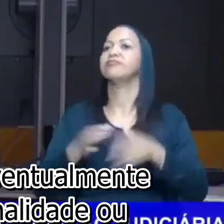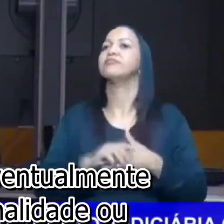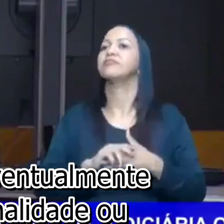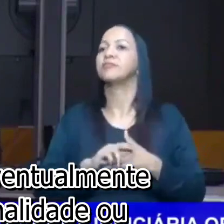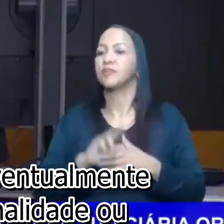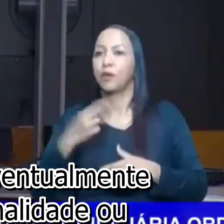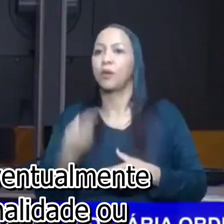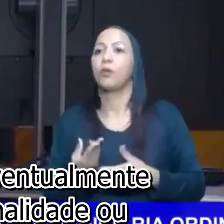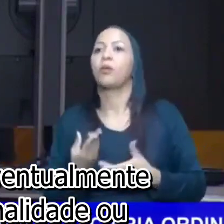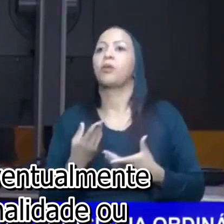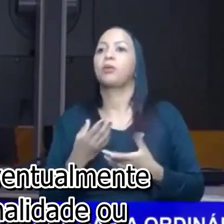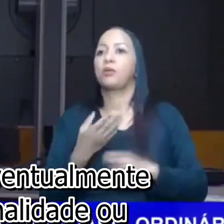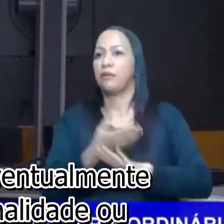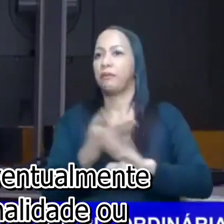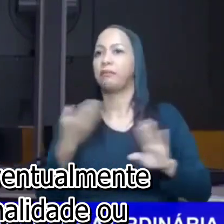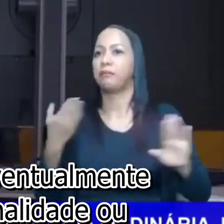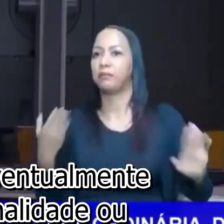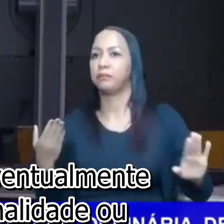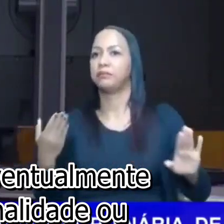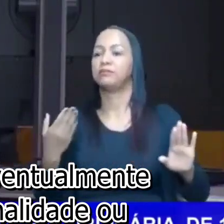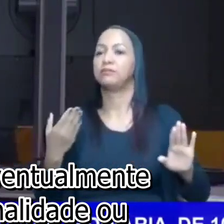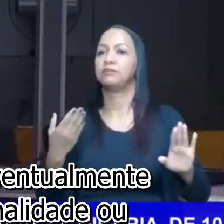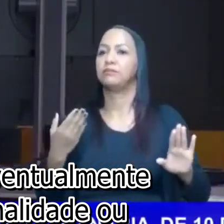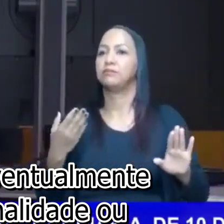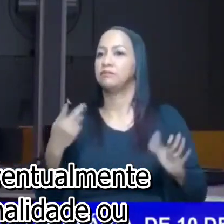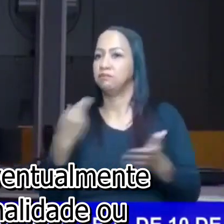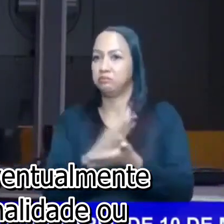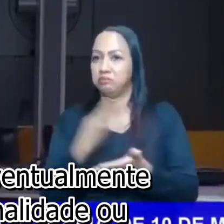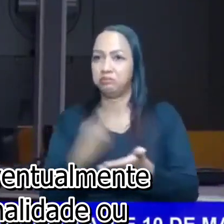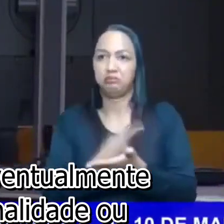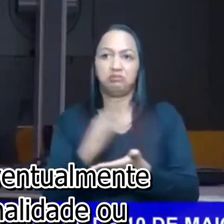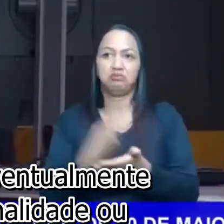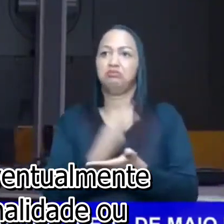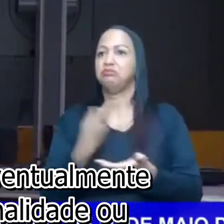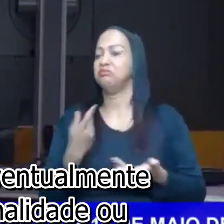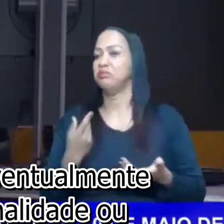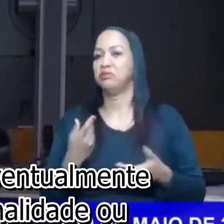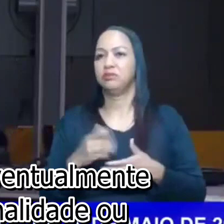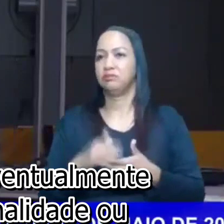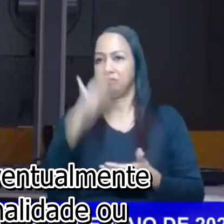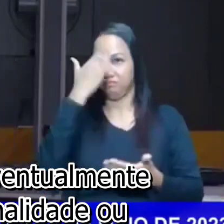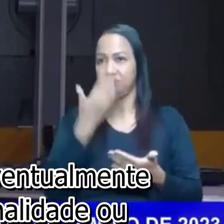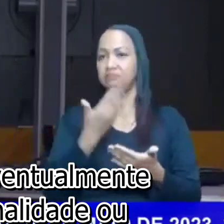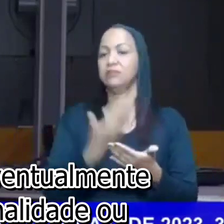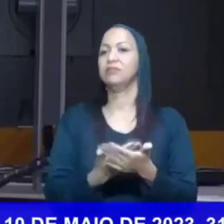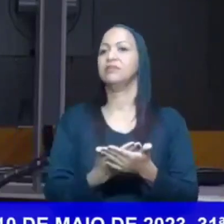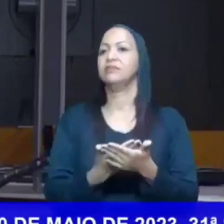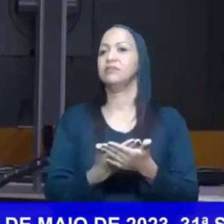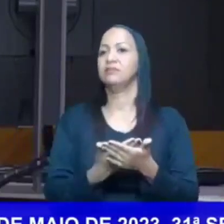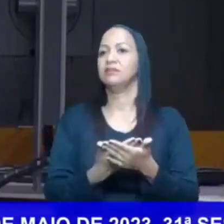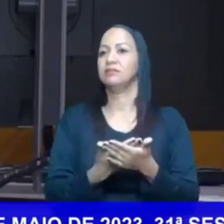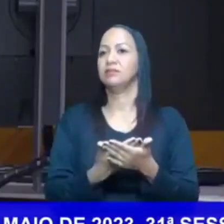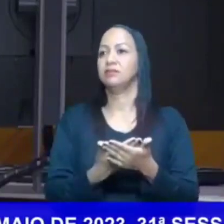ou, eventualmente, o seu afastamento por ilegalidade, inconvencionalidade ou